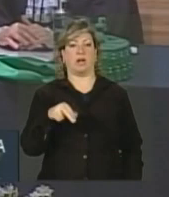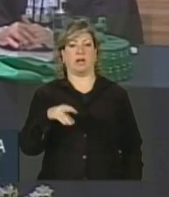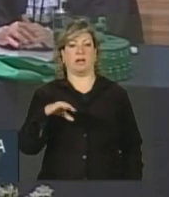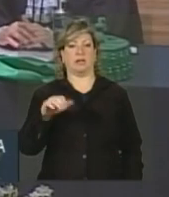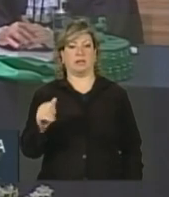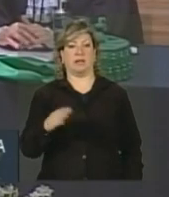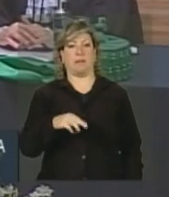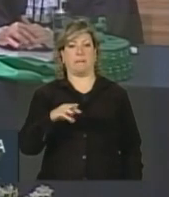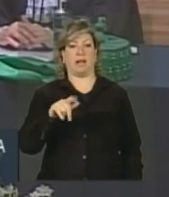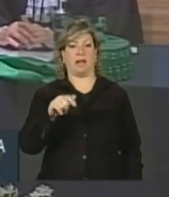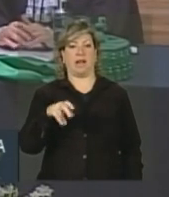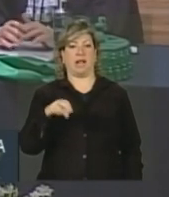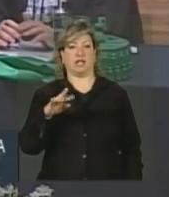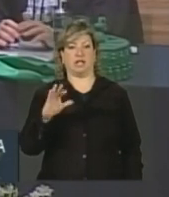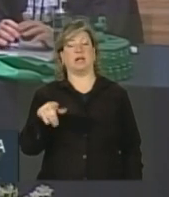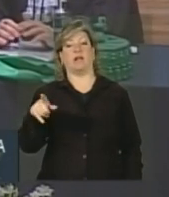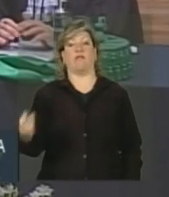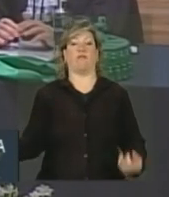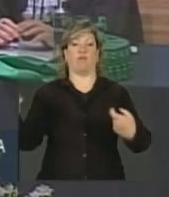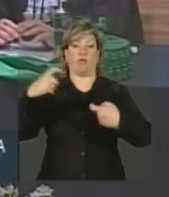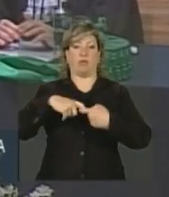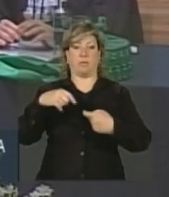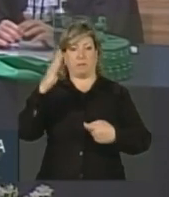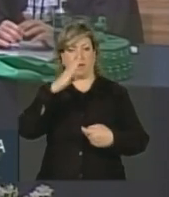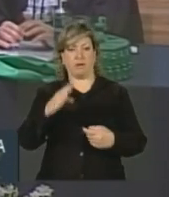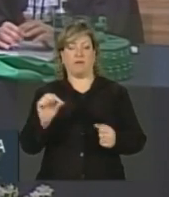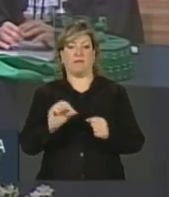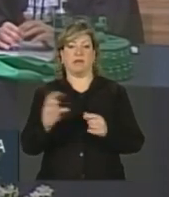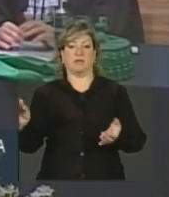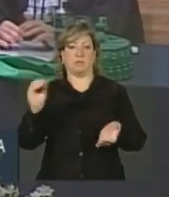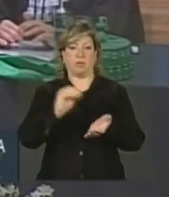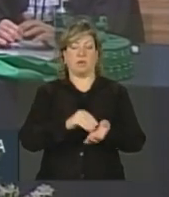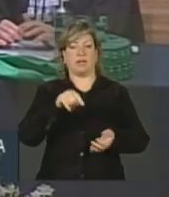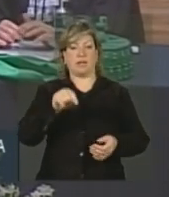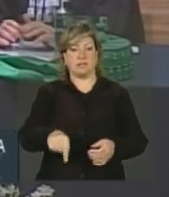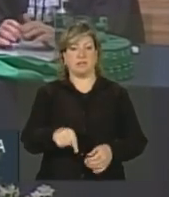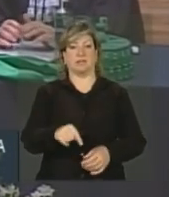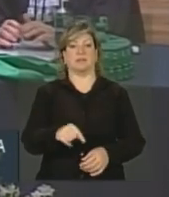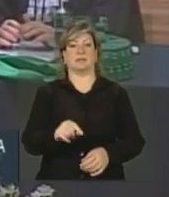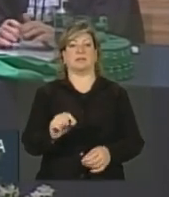ao Brasil, introduziu esta técnica no Hospital das Clínicas.